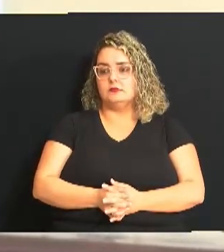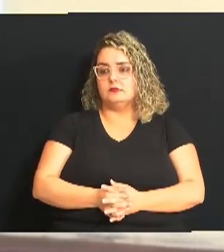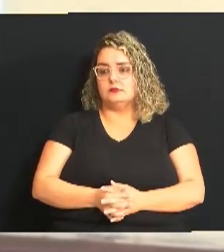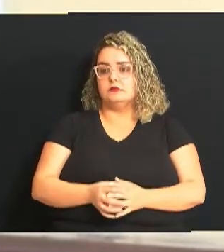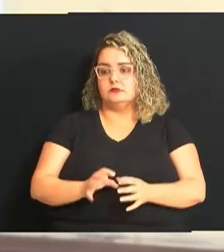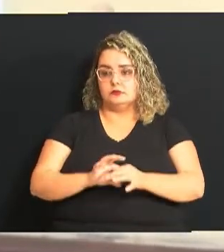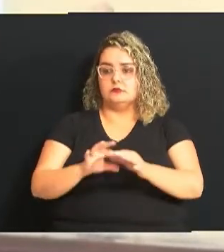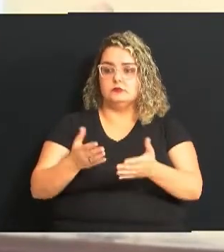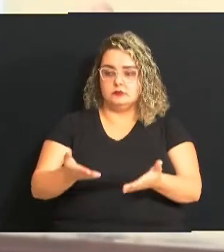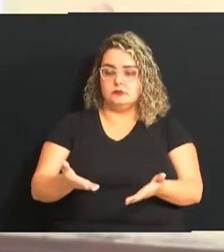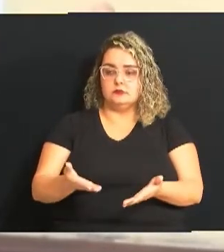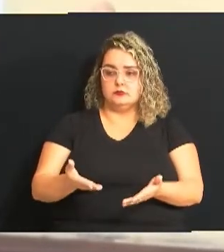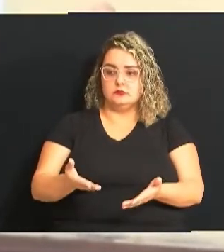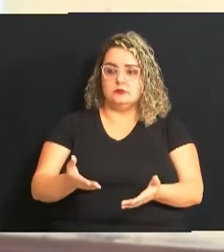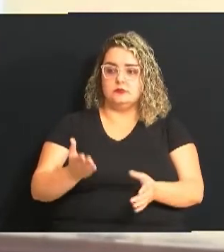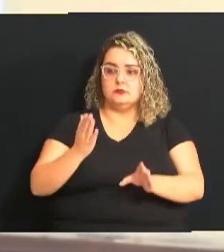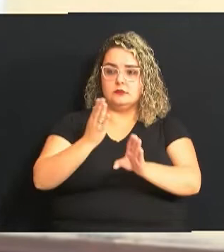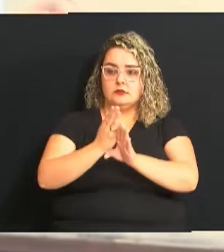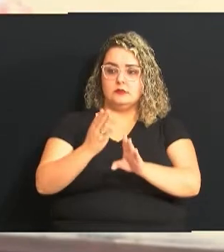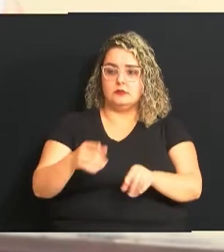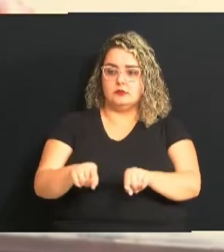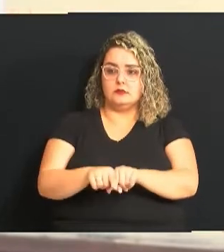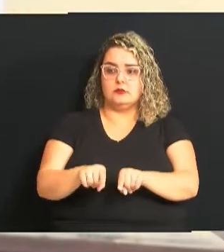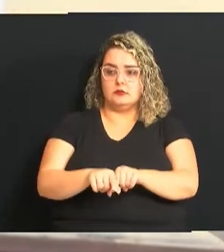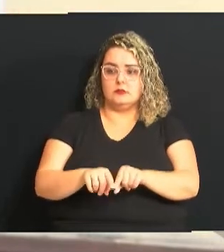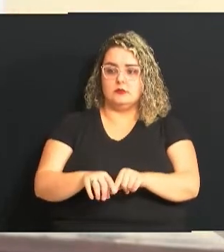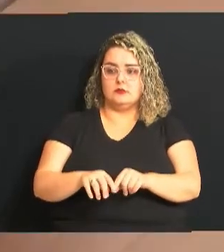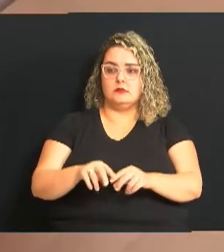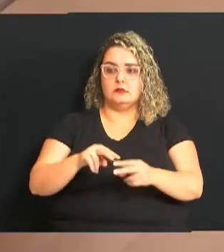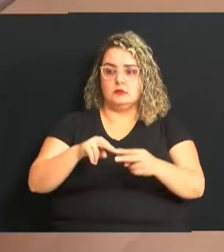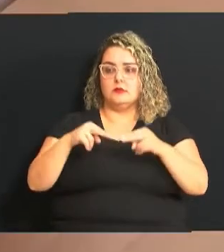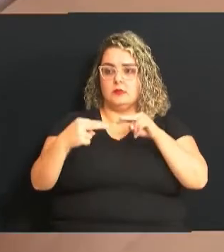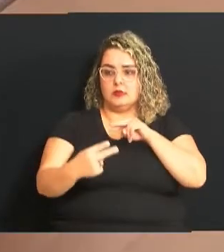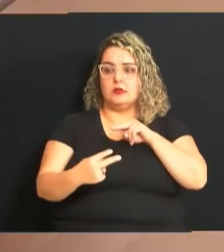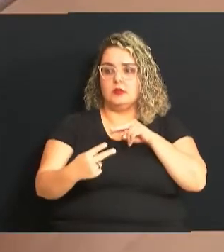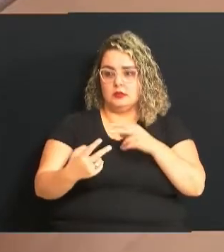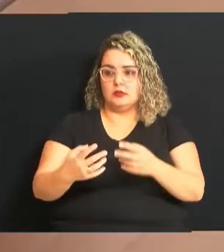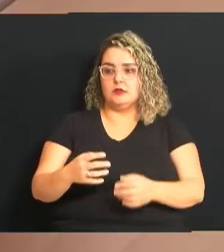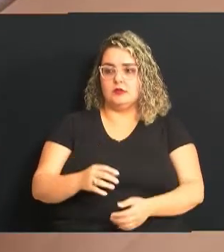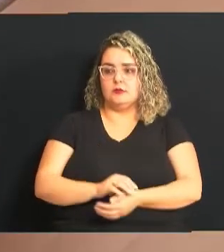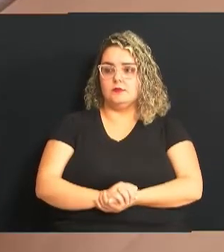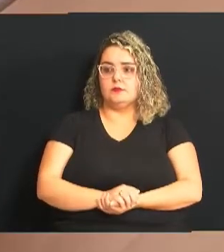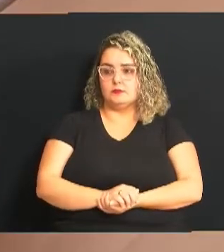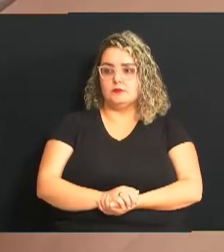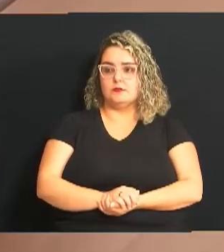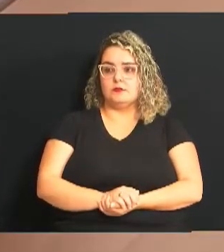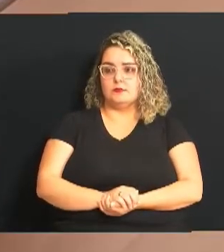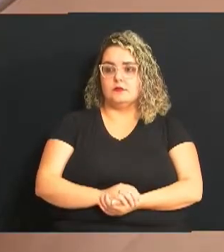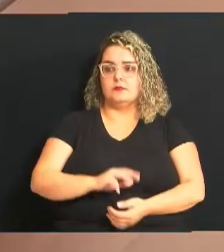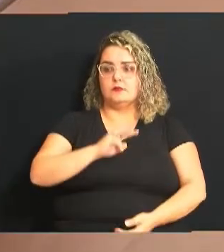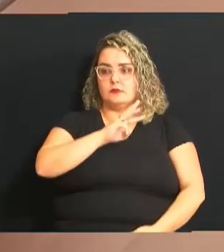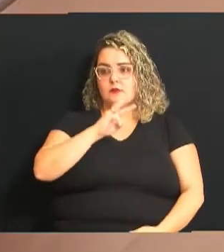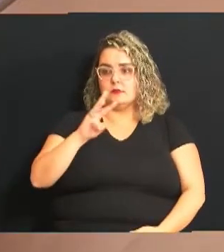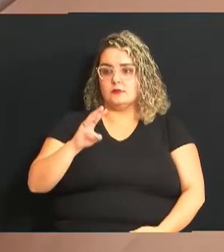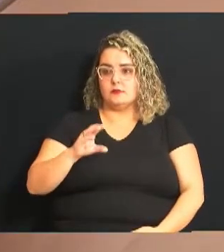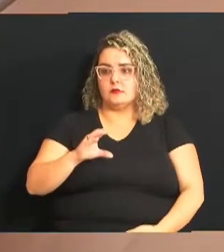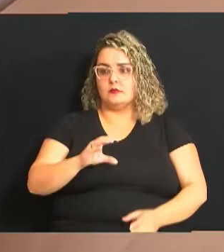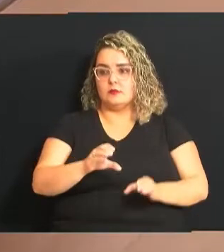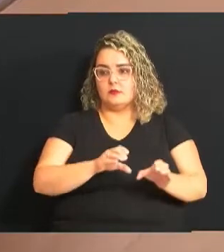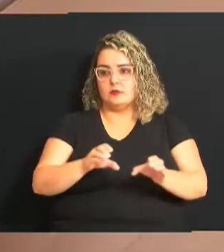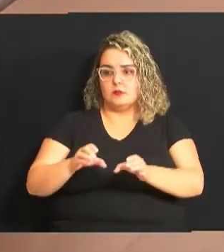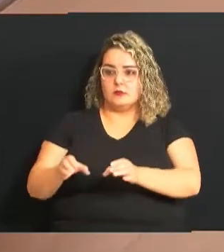E ele também é em contrato na versão online. Que era isso da prefeitura. No site da coordenadoria.